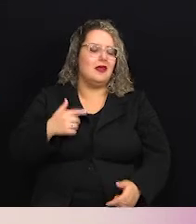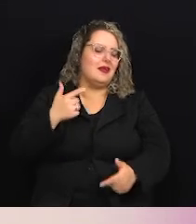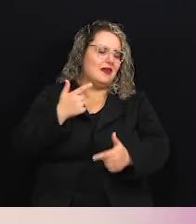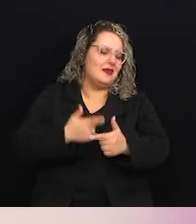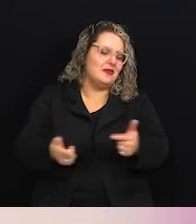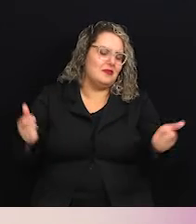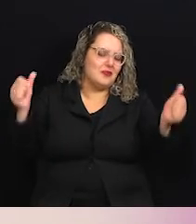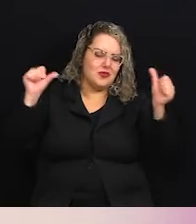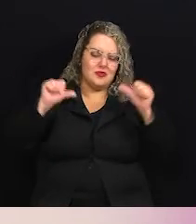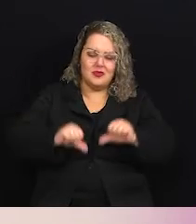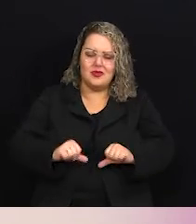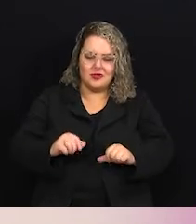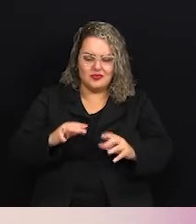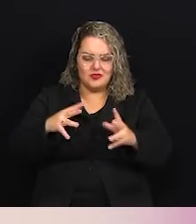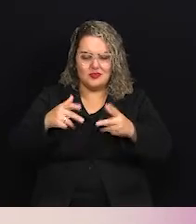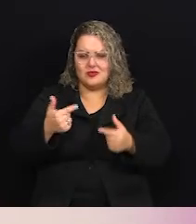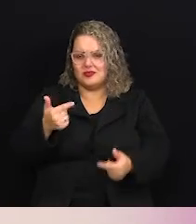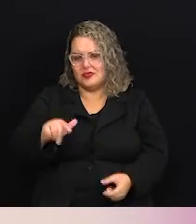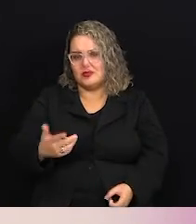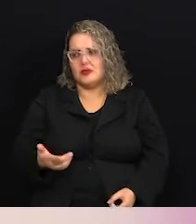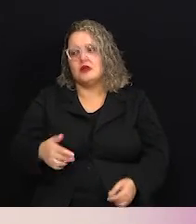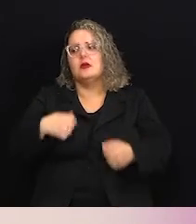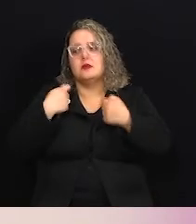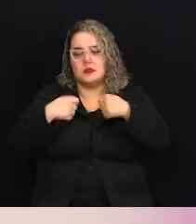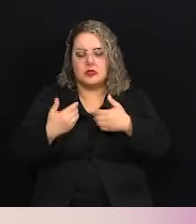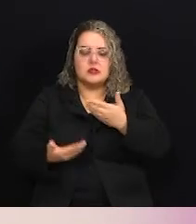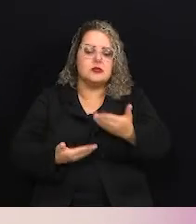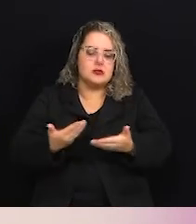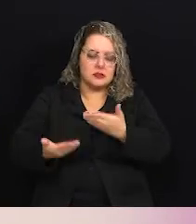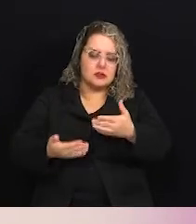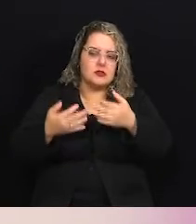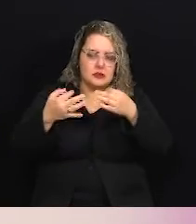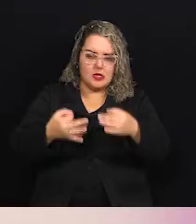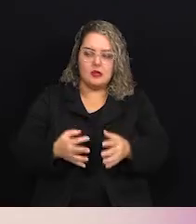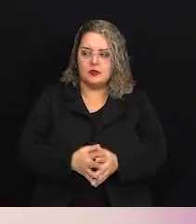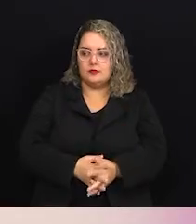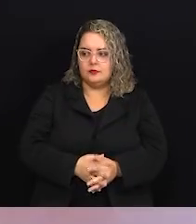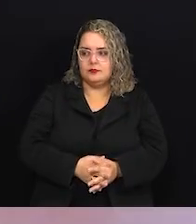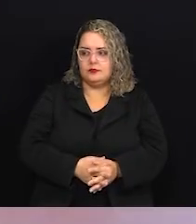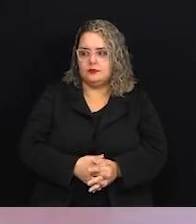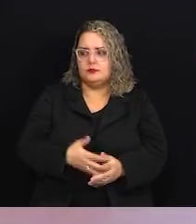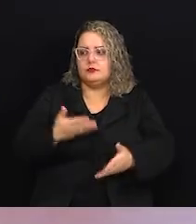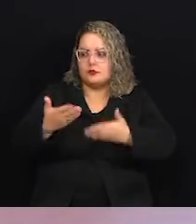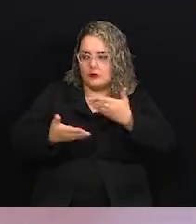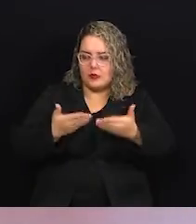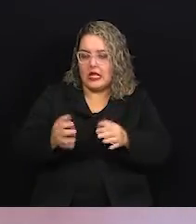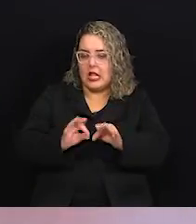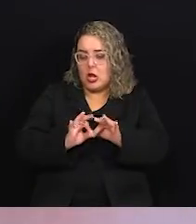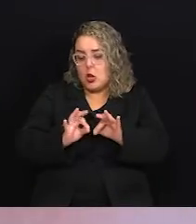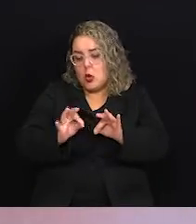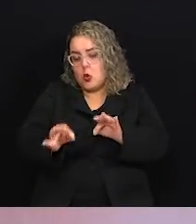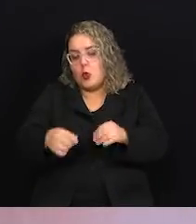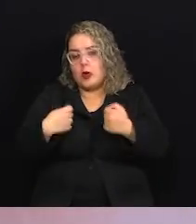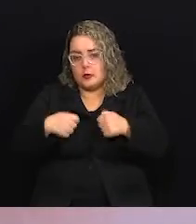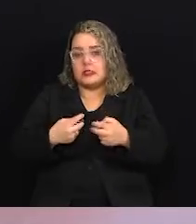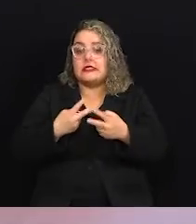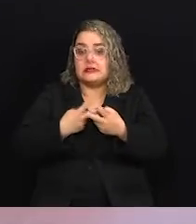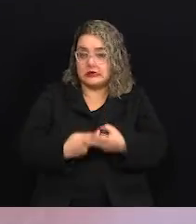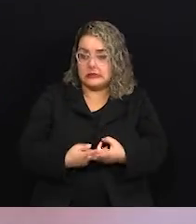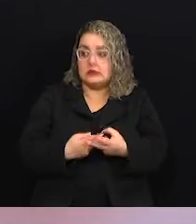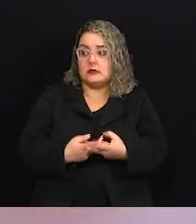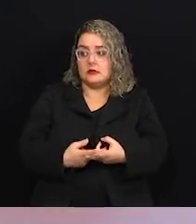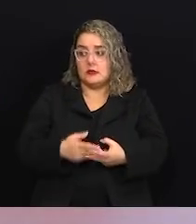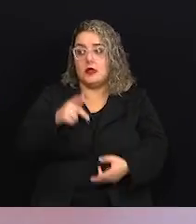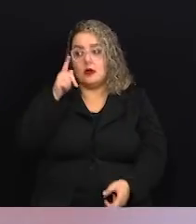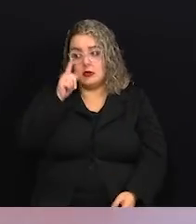voltar tudo, vai piorar tudo de novo. Então, precisa tratar adequadamente. É um tratamento que é longo, a pessoa precisa